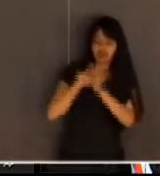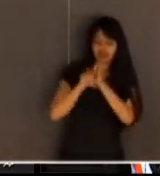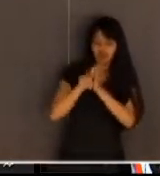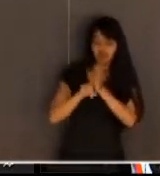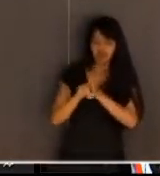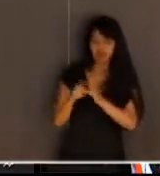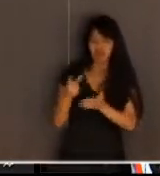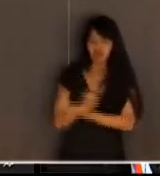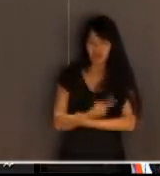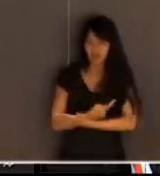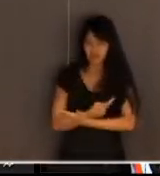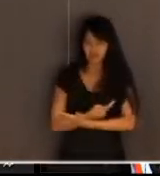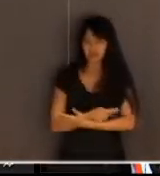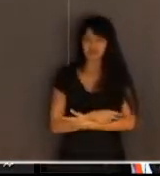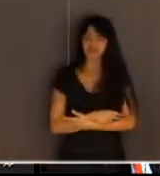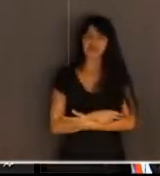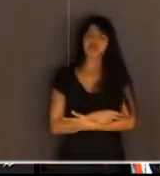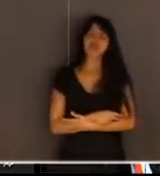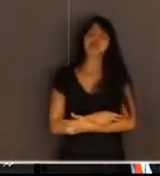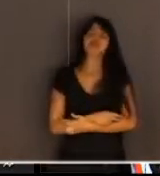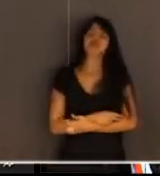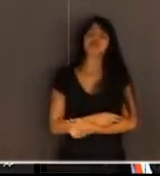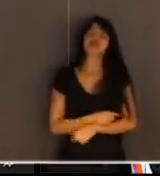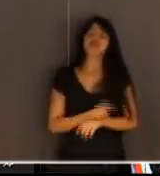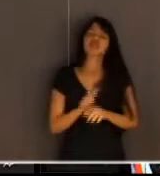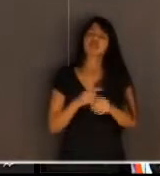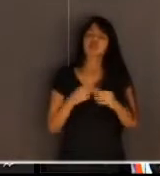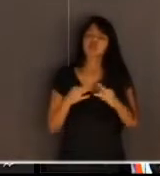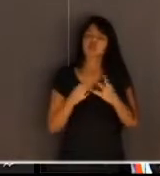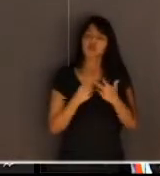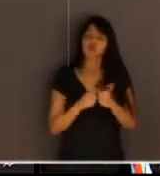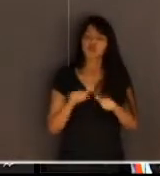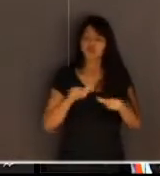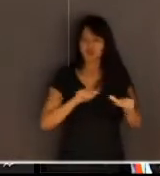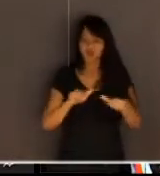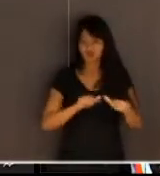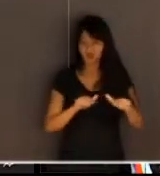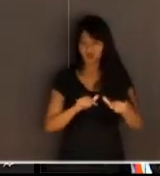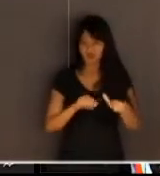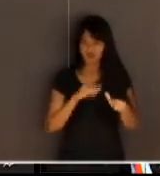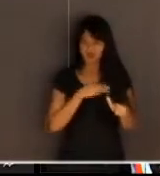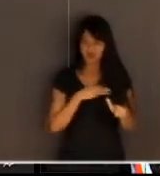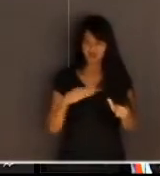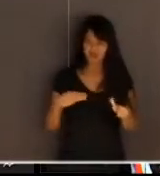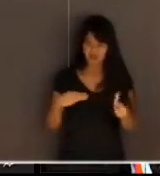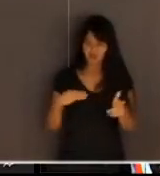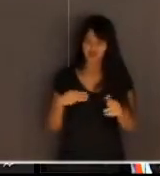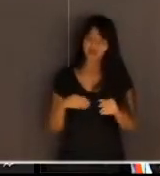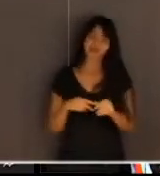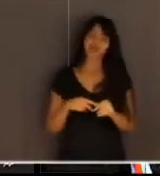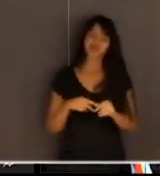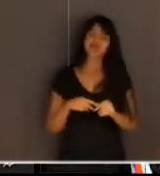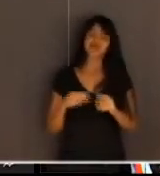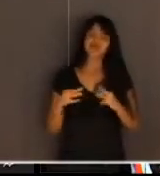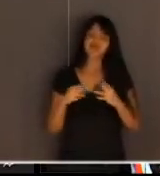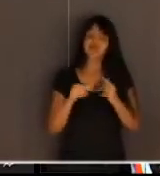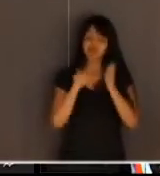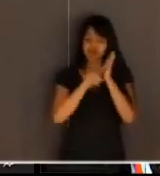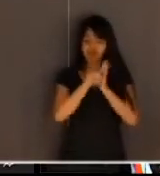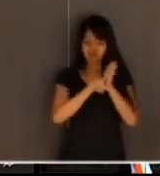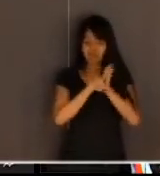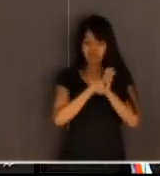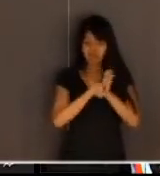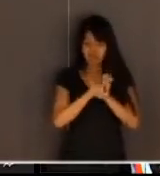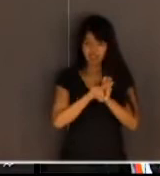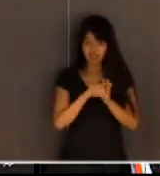que sustenta todo o trabalho do Ministério Público e é essa correta averiguação dos fatos que impede